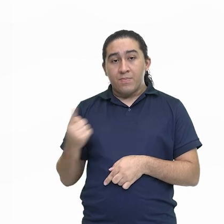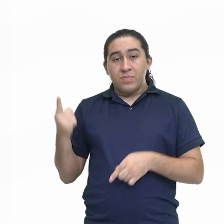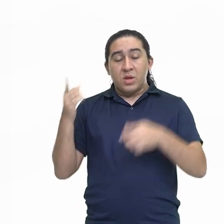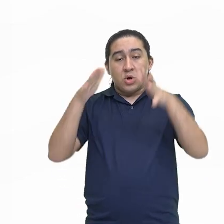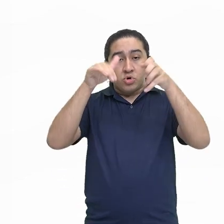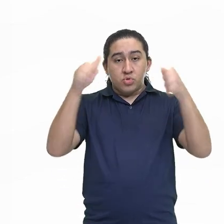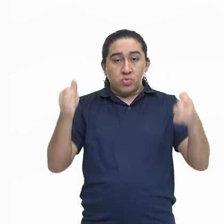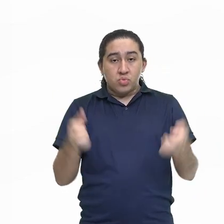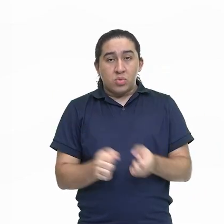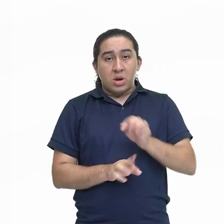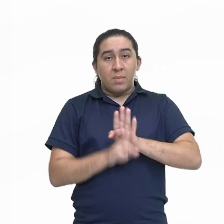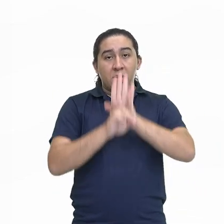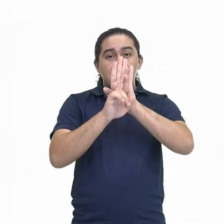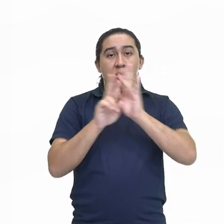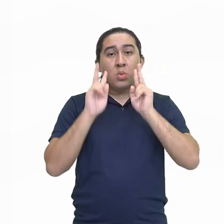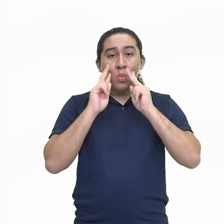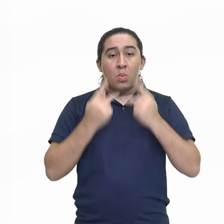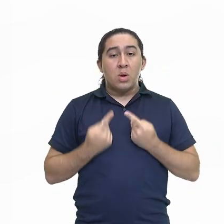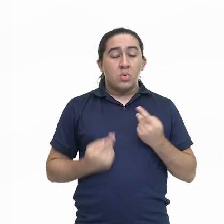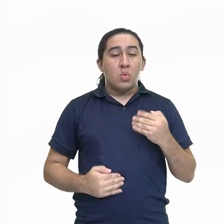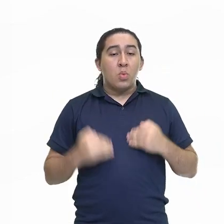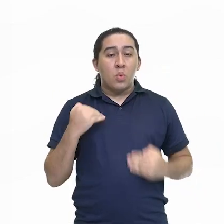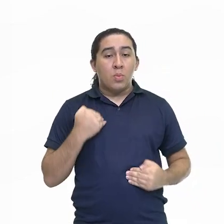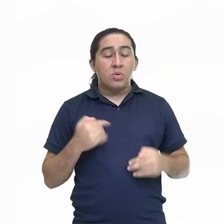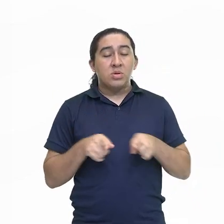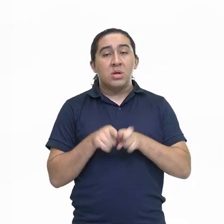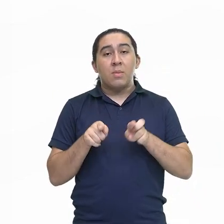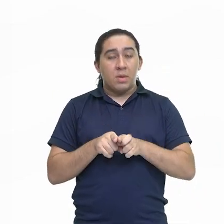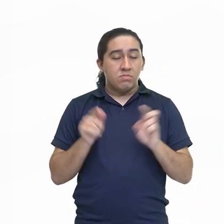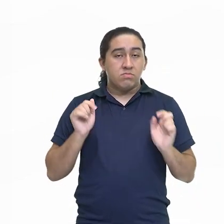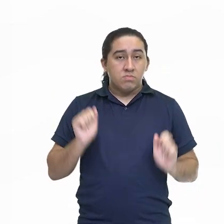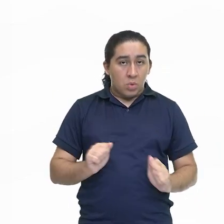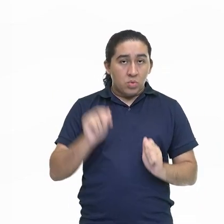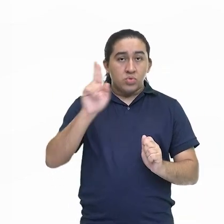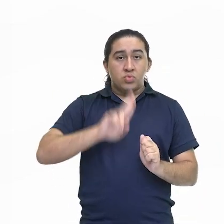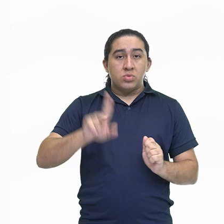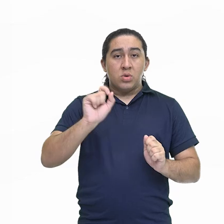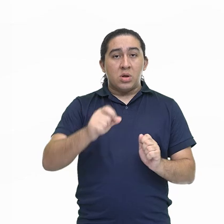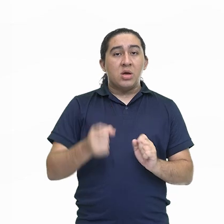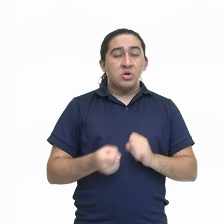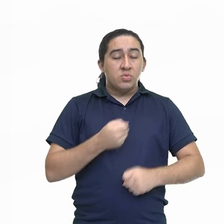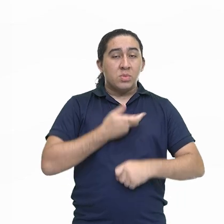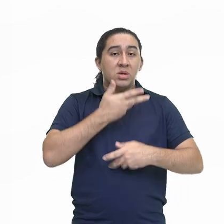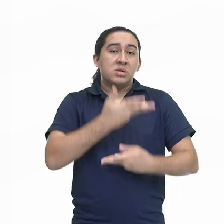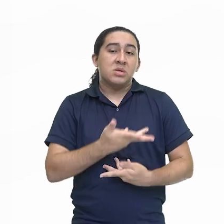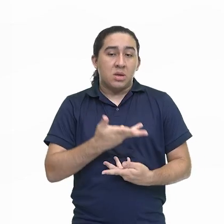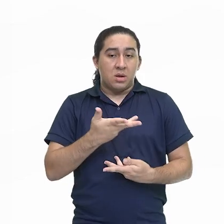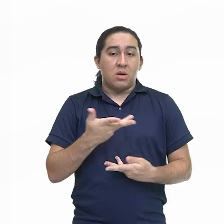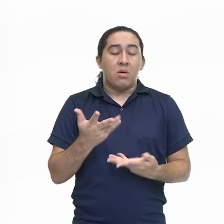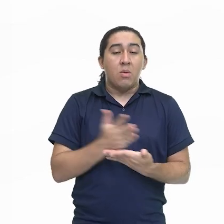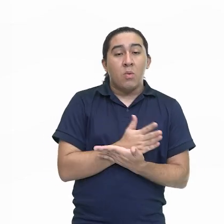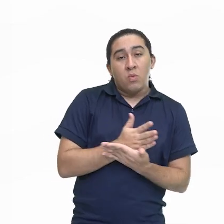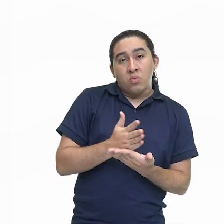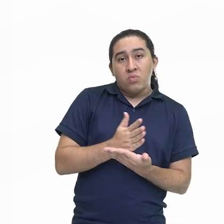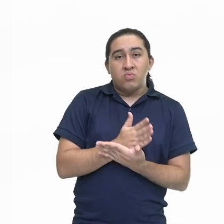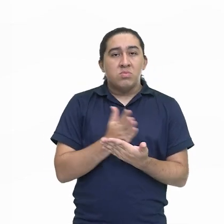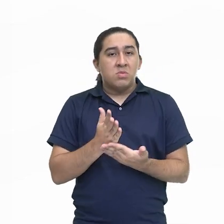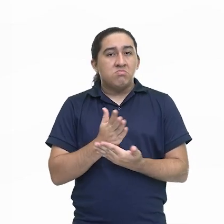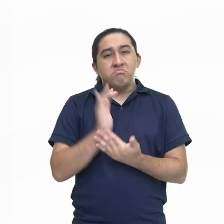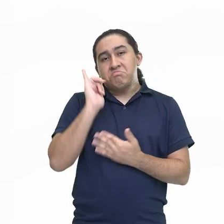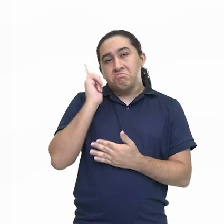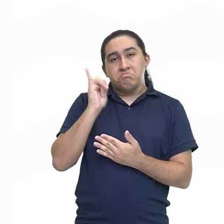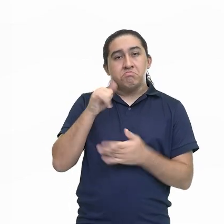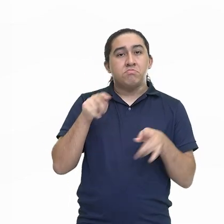que representam o corpo humano ou parte do corpo podem ser usadas para transmitir mensagens simbólicas ou